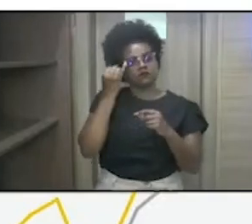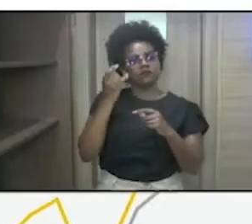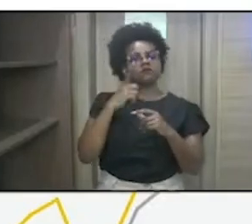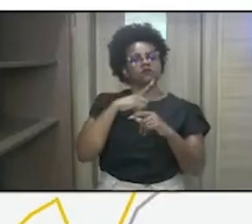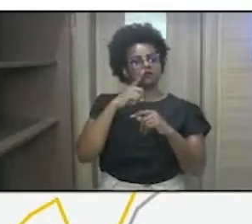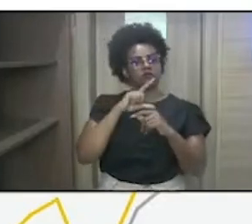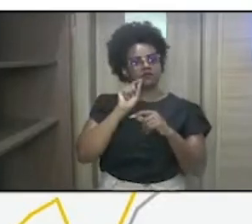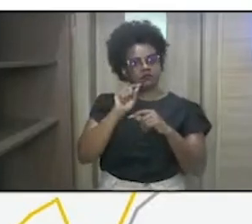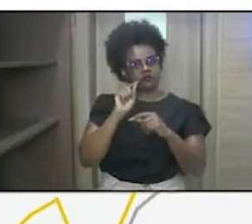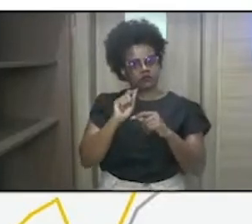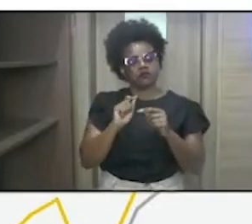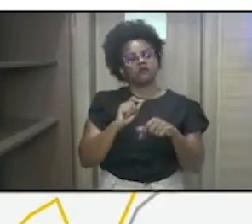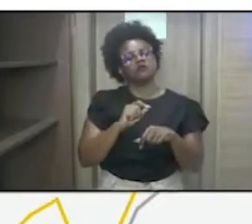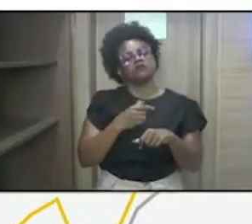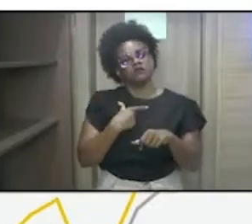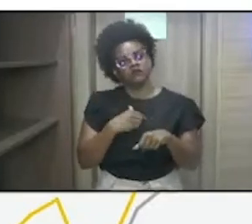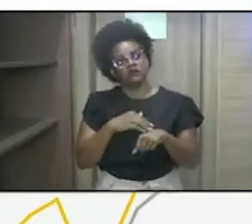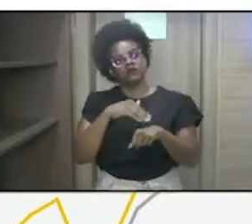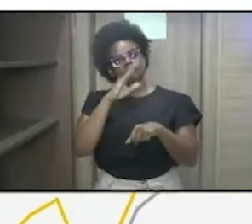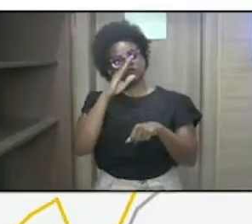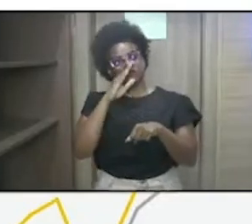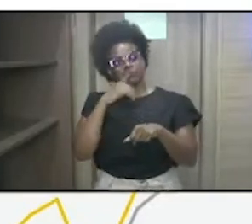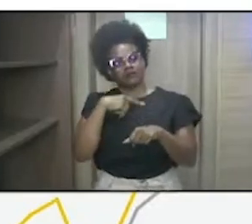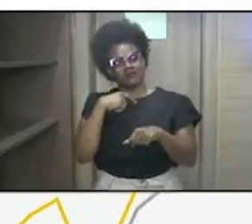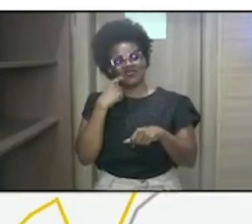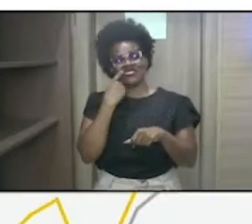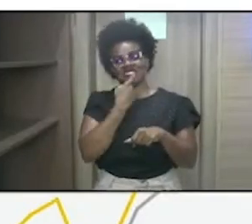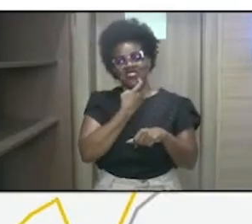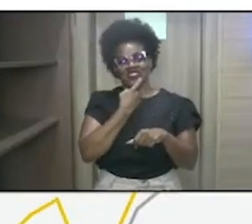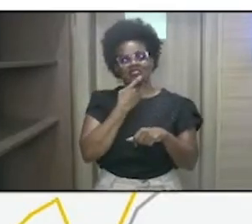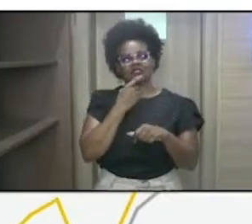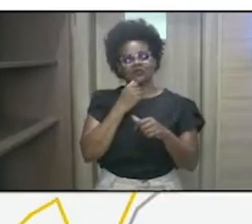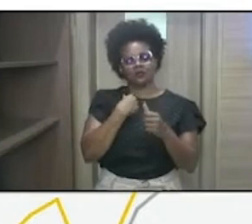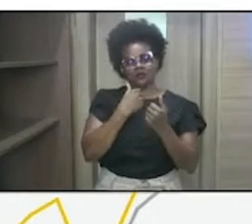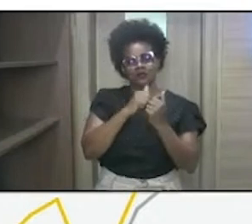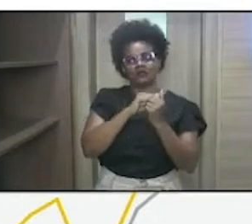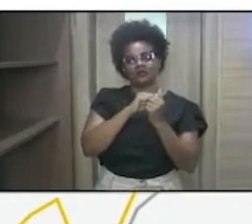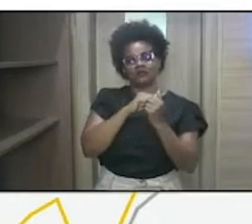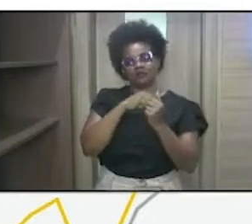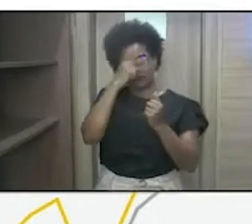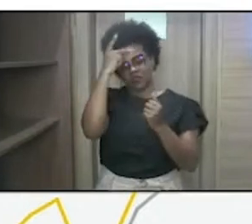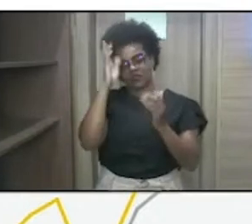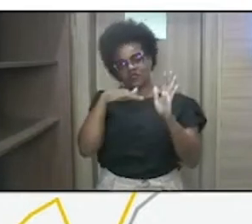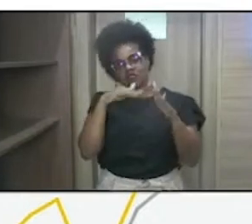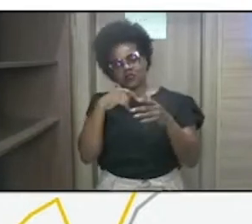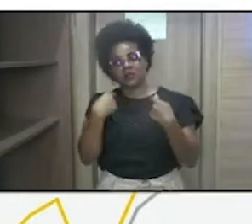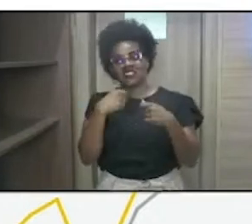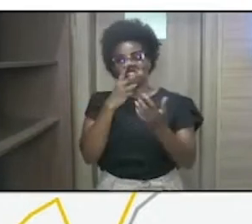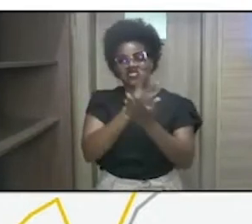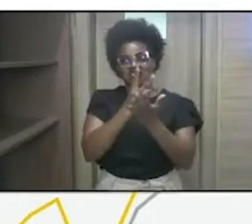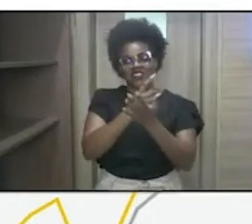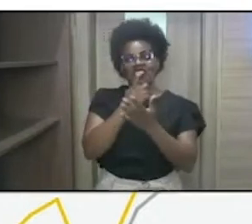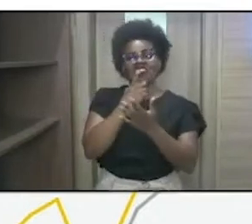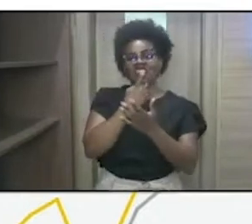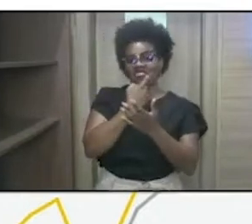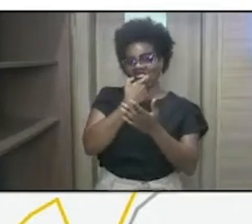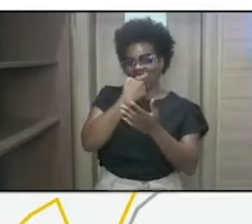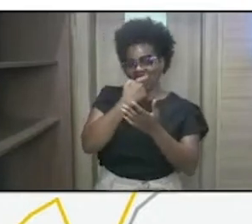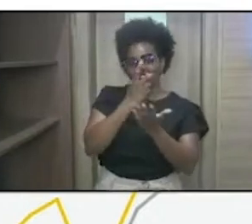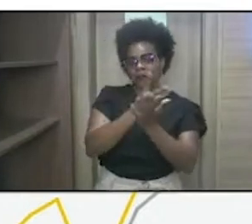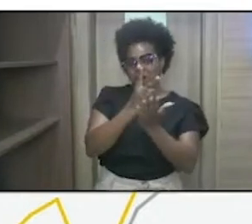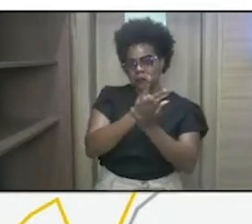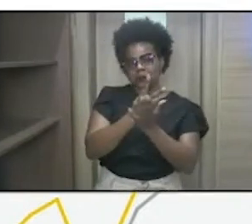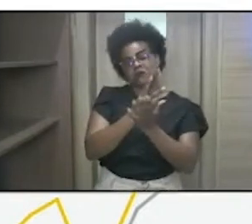do aumento, talvez, do próprio adenturismo. Haja visto que alguém que necessita uma prótese fixa, ao não ter acesso a essa prótese